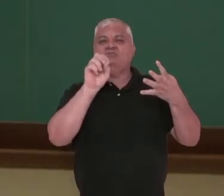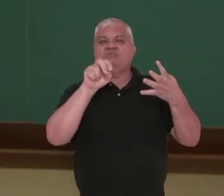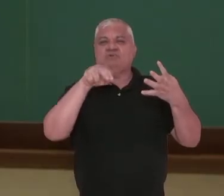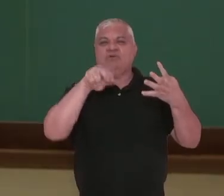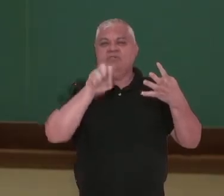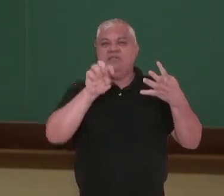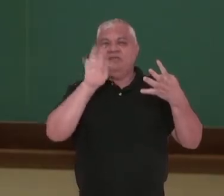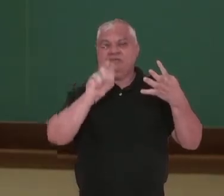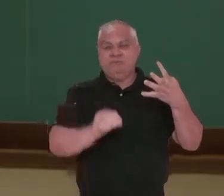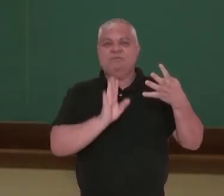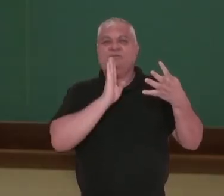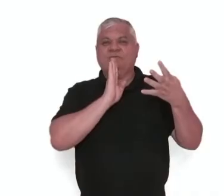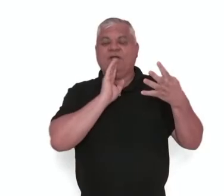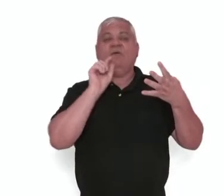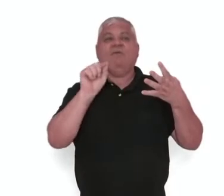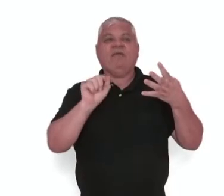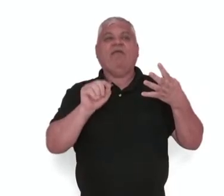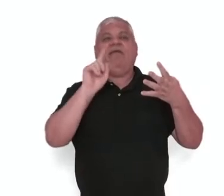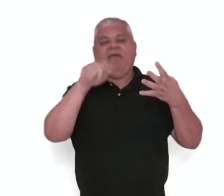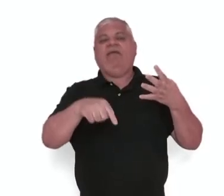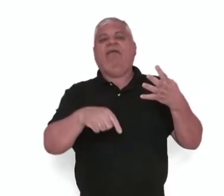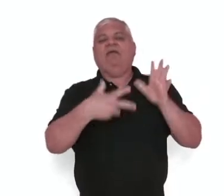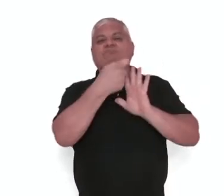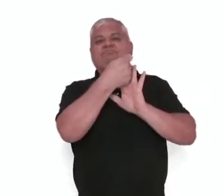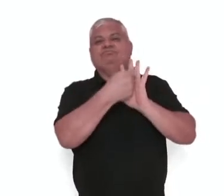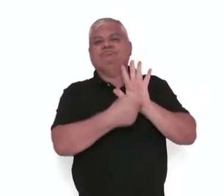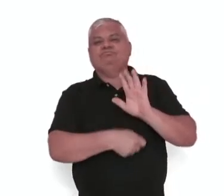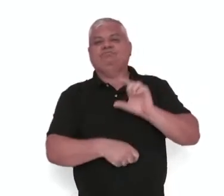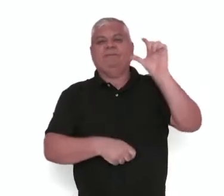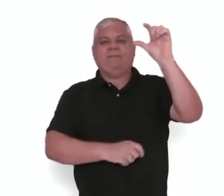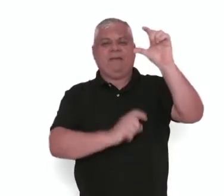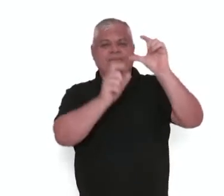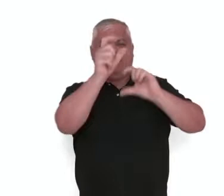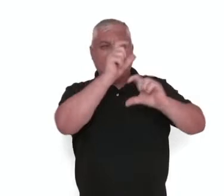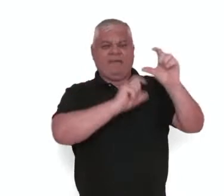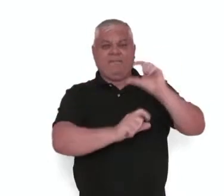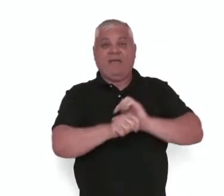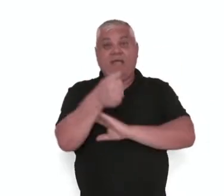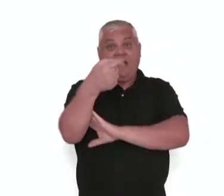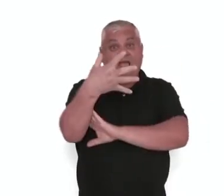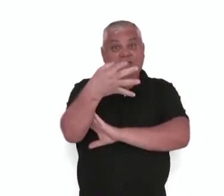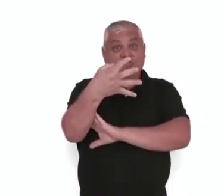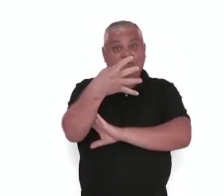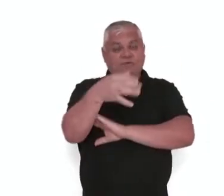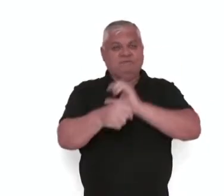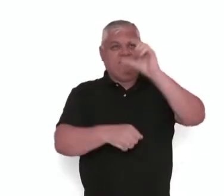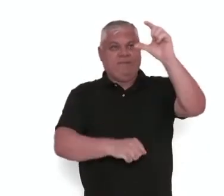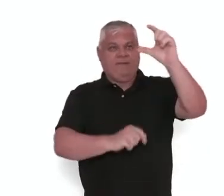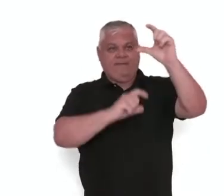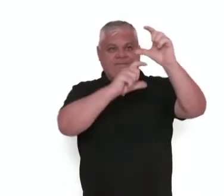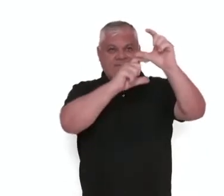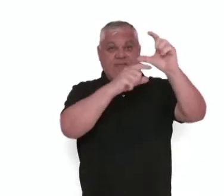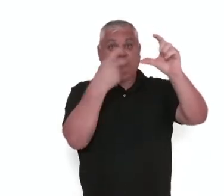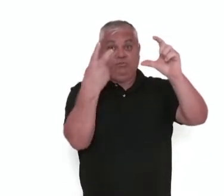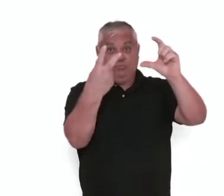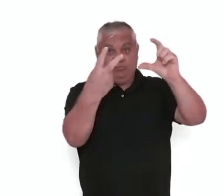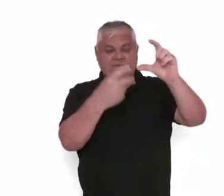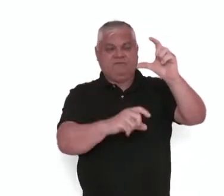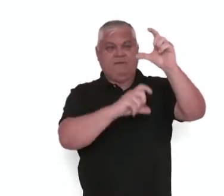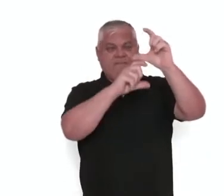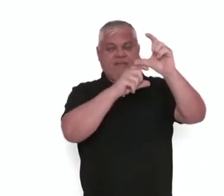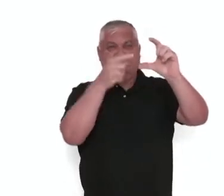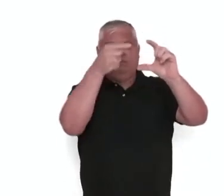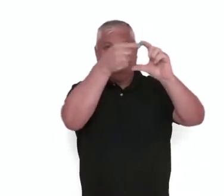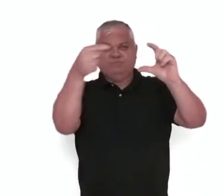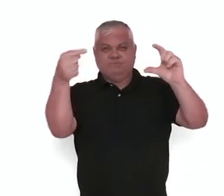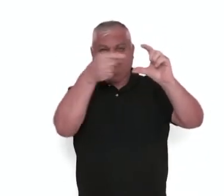velho conhecido, uma composição de 14 versos, divididas com 2 estrofes com 4 versos,